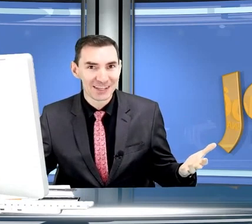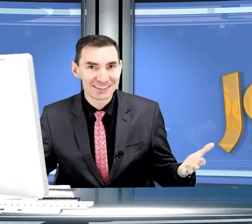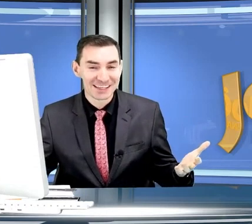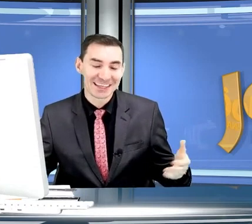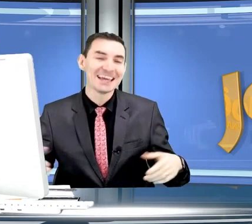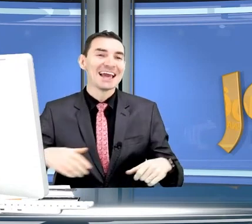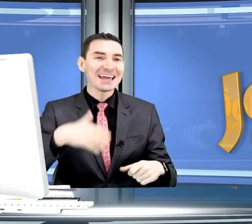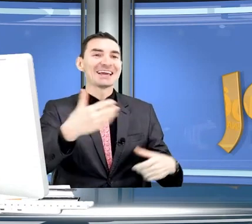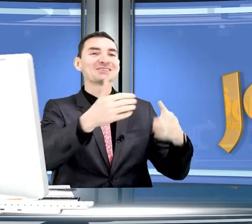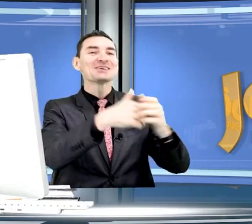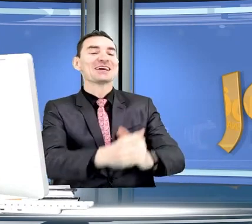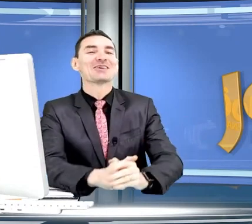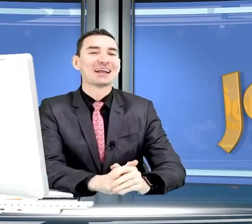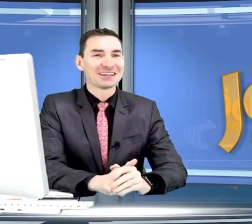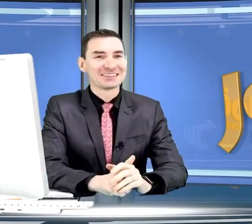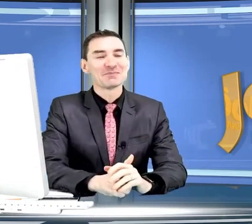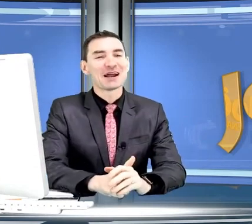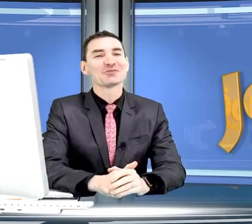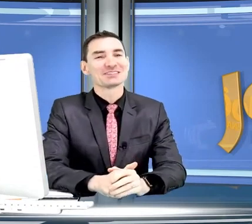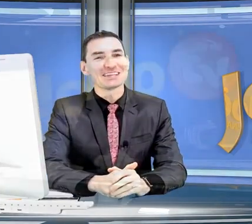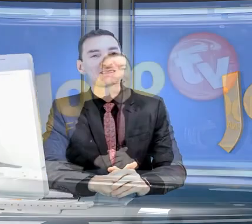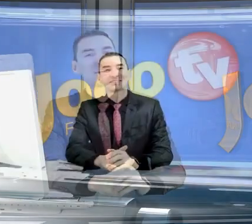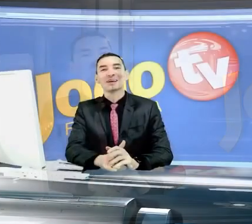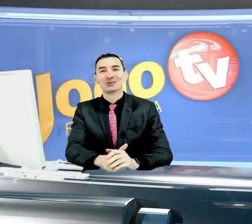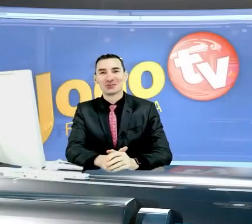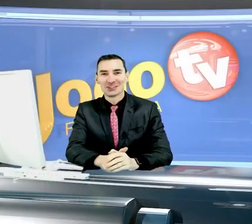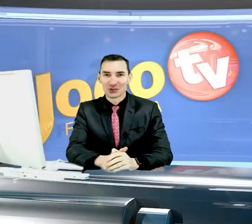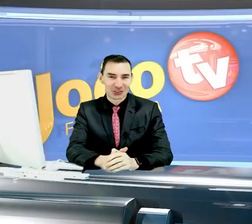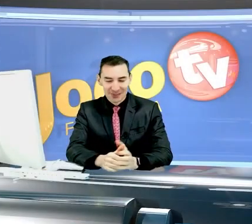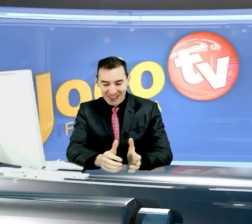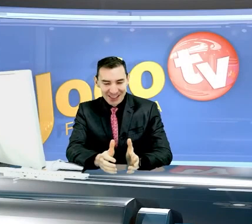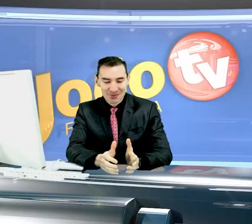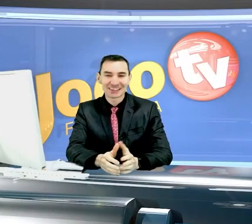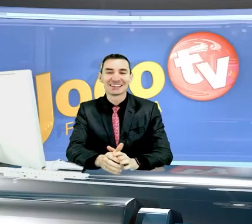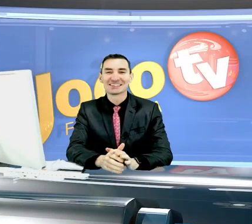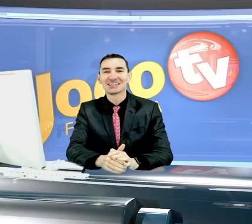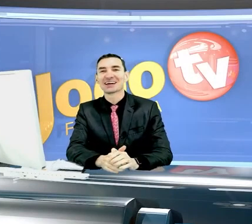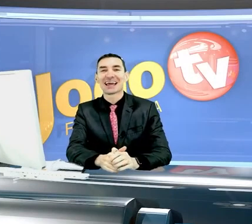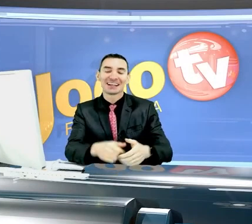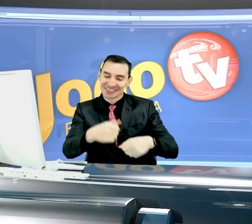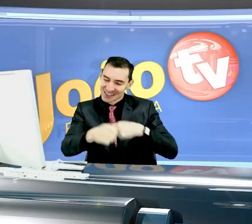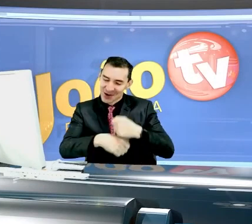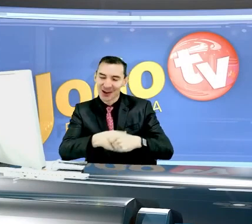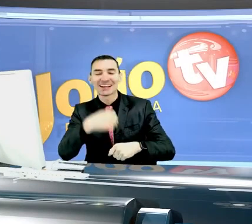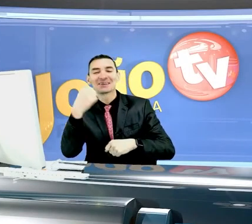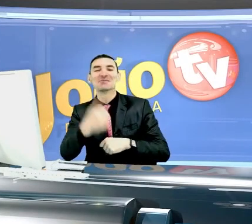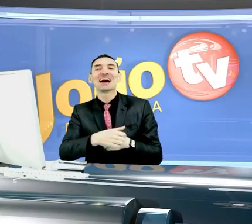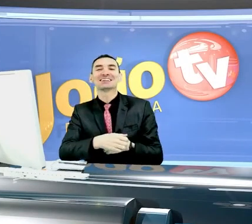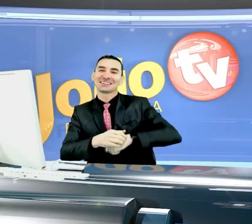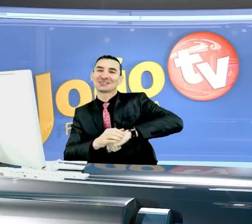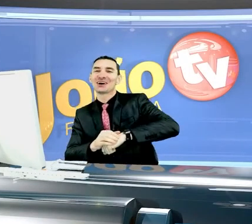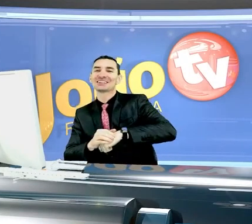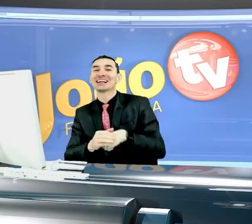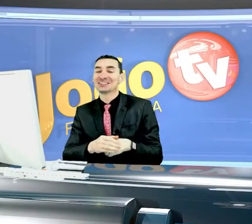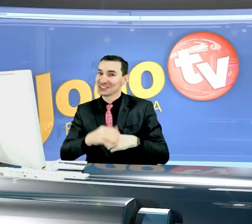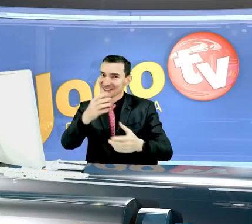muito feliz aqui. E é isso que eu quero trazer para vocês no vídeo de hoje. Eu estava aqui realmente dançando aquela desenrola, bate